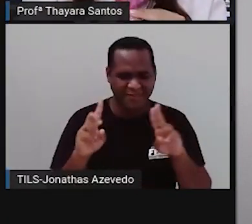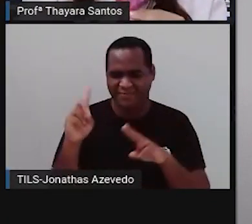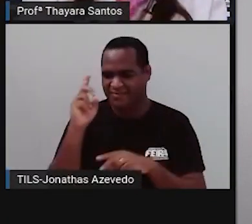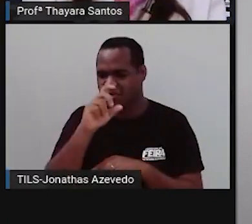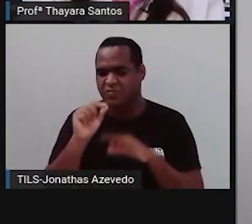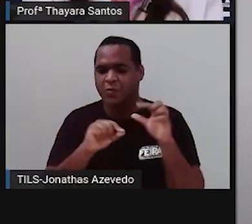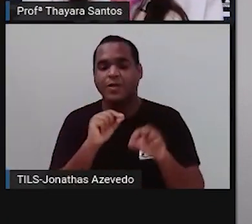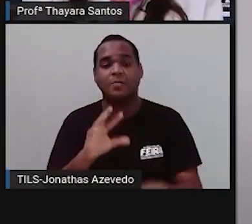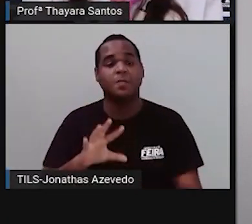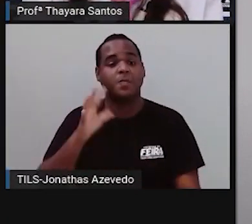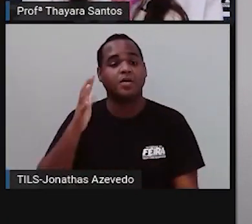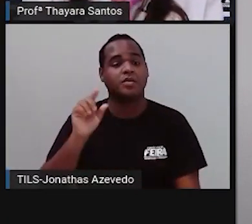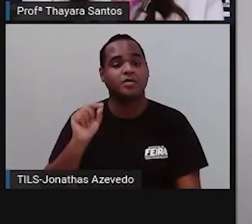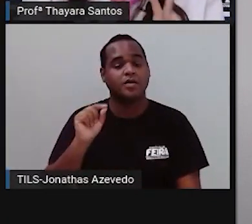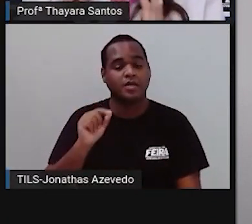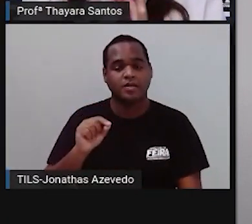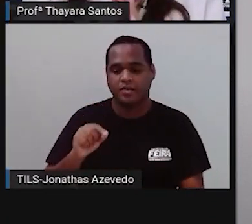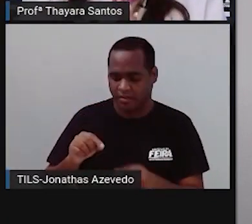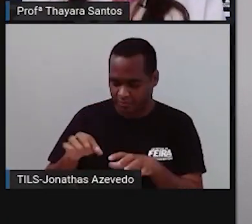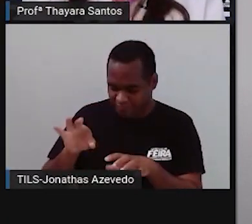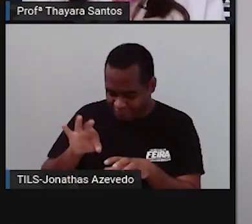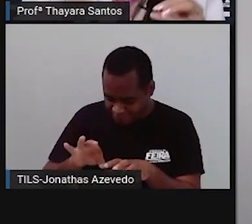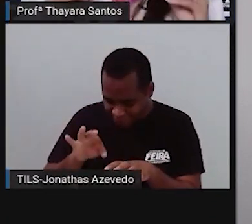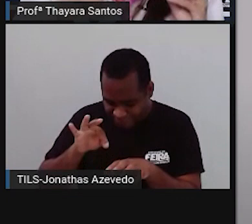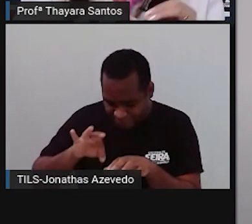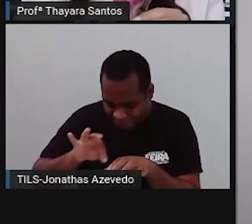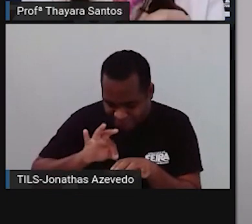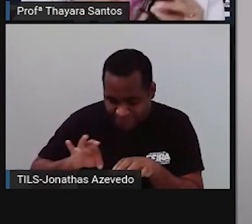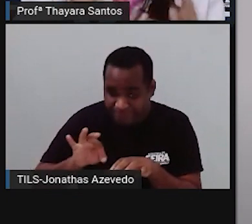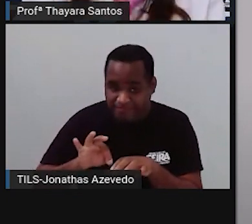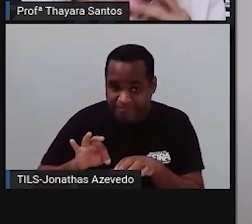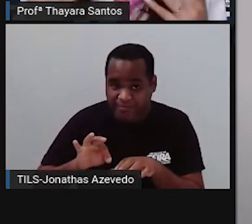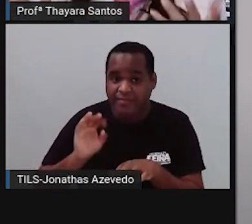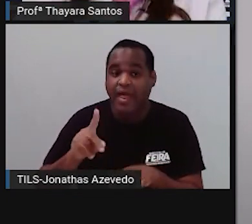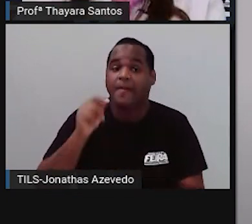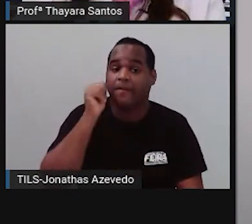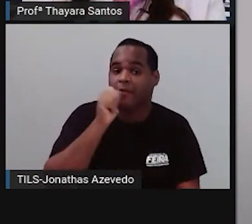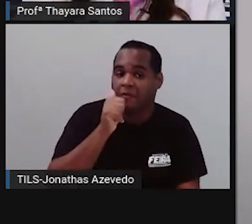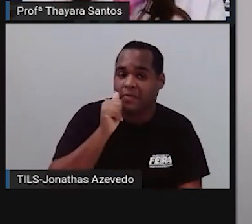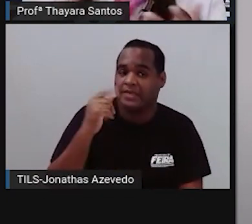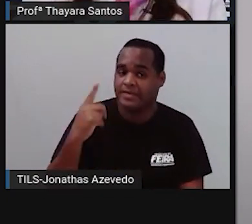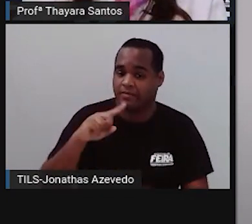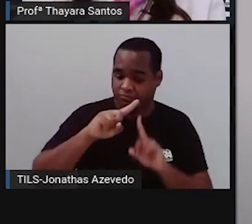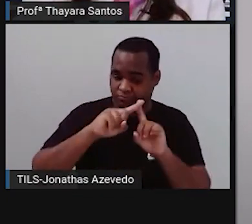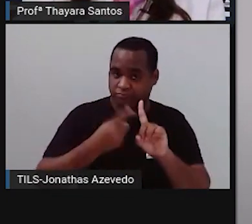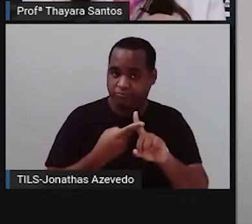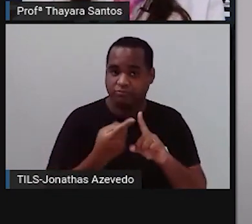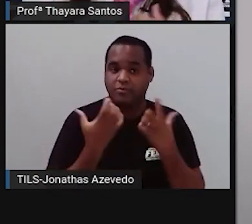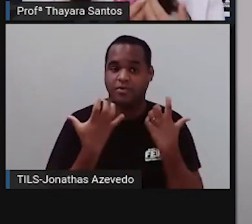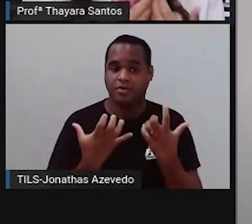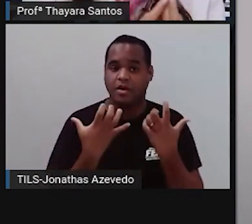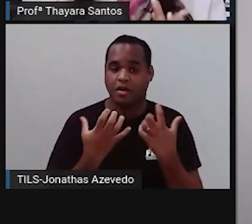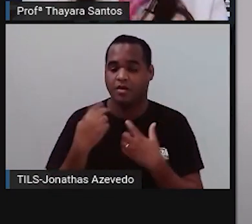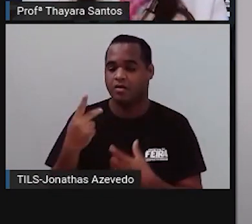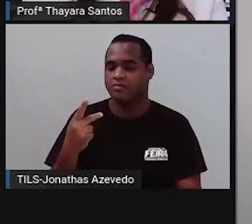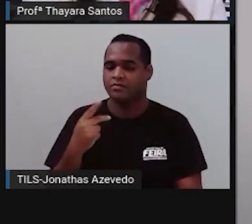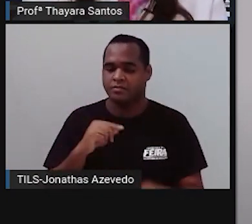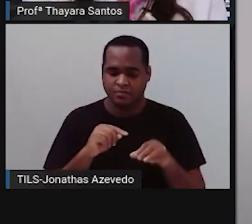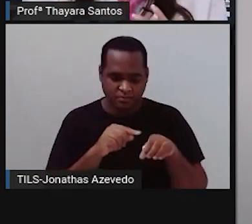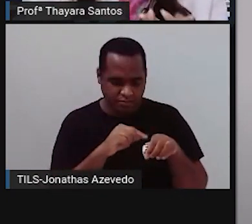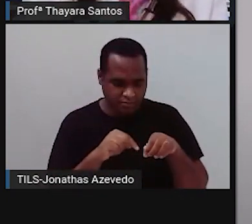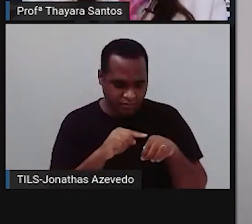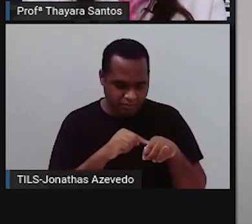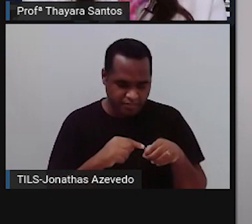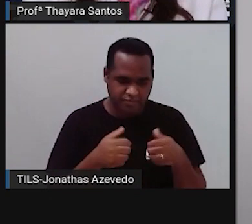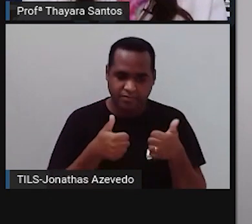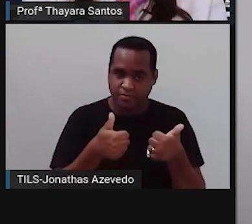é que acontece na fertilização in vitro? A mulher que tem pretensão de engravidar, se os ovócitos dela